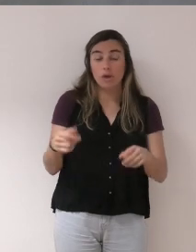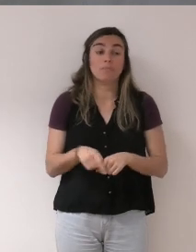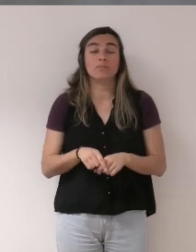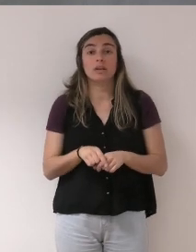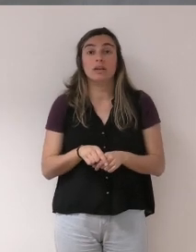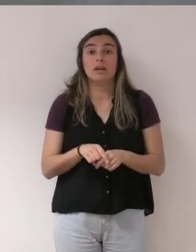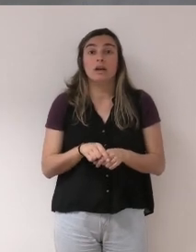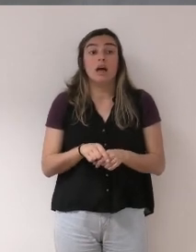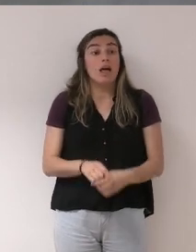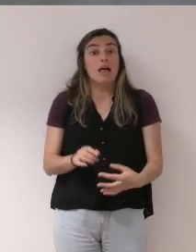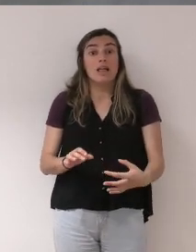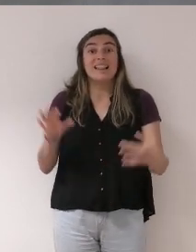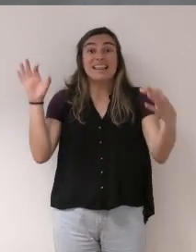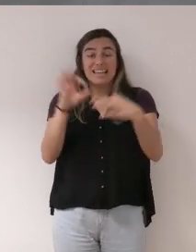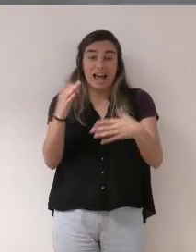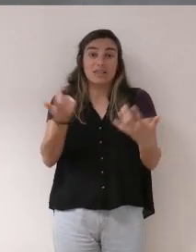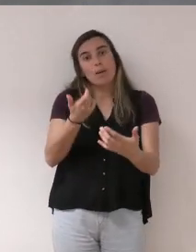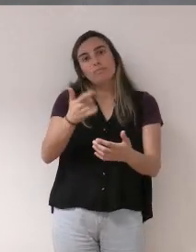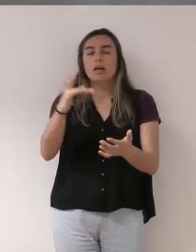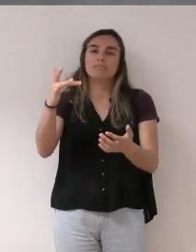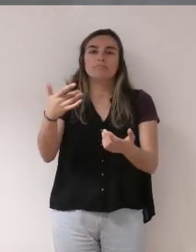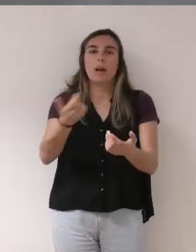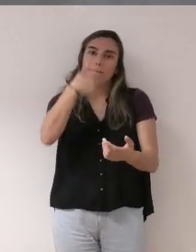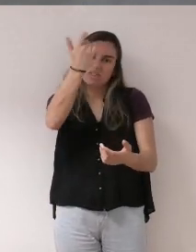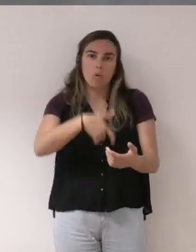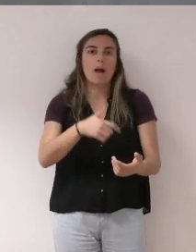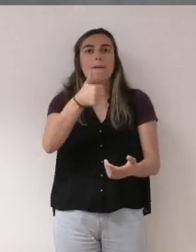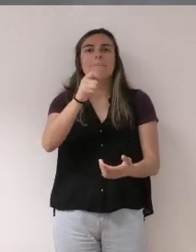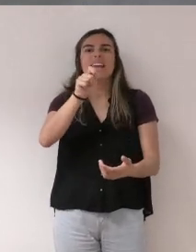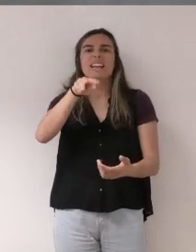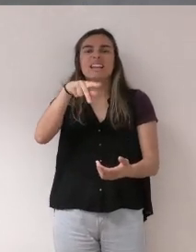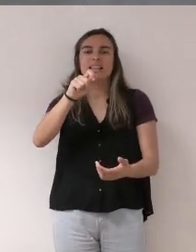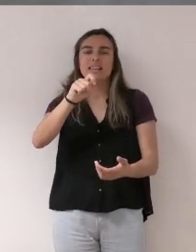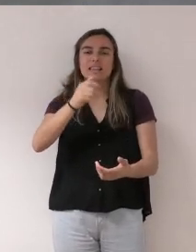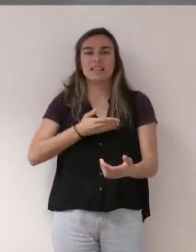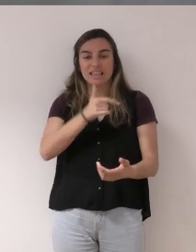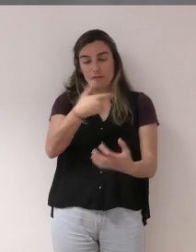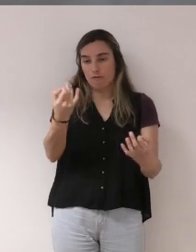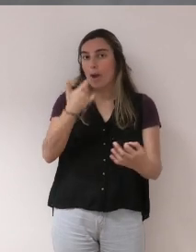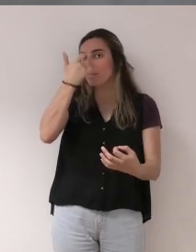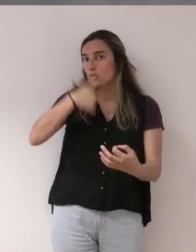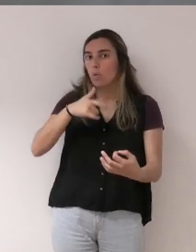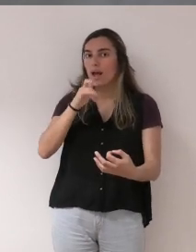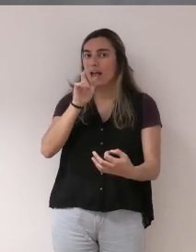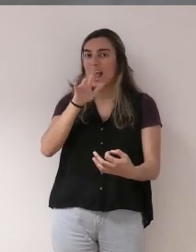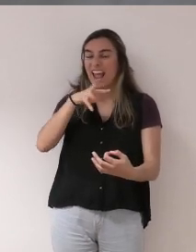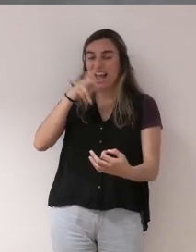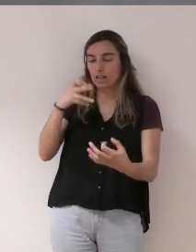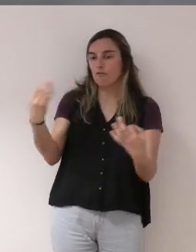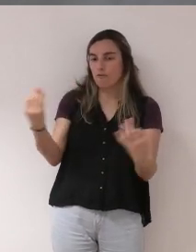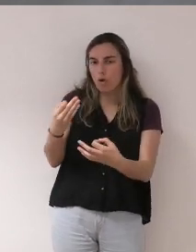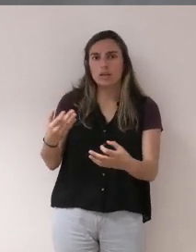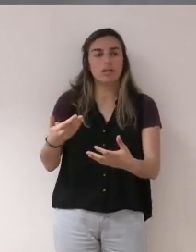abordarmos, dedicado a Bénédicte Houard, uma pessoa que, aliás, foi o Hélder que me apresentou uma vez. Creio que na